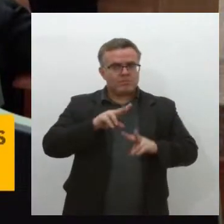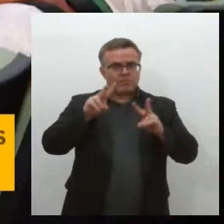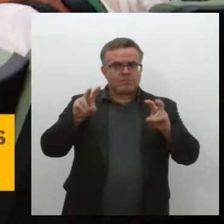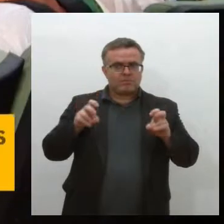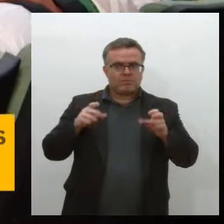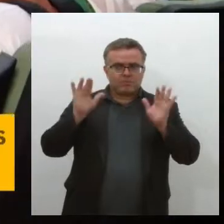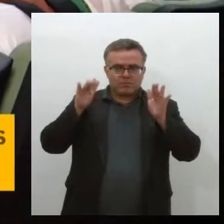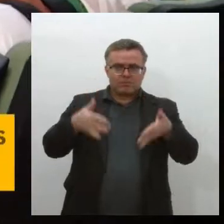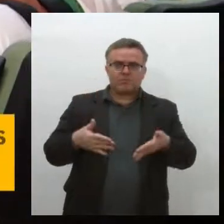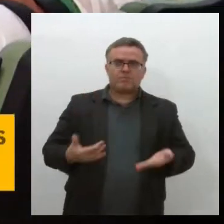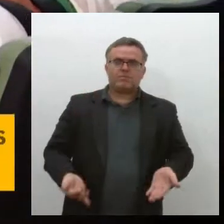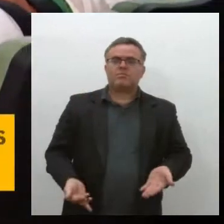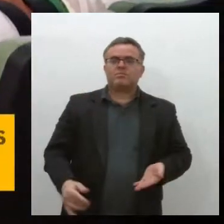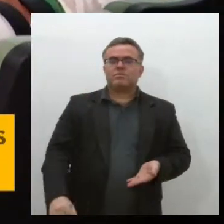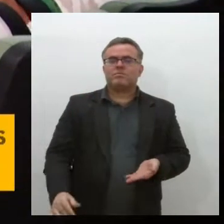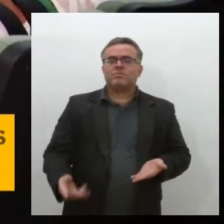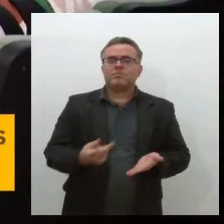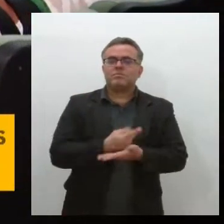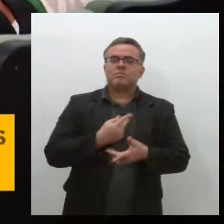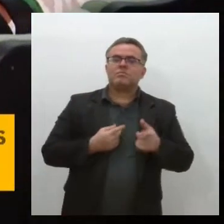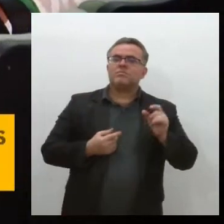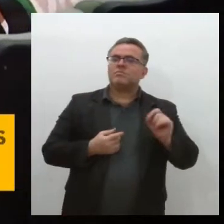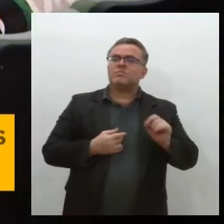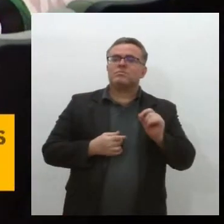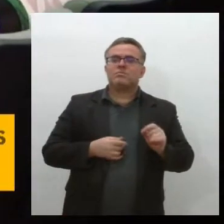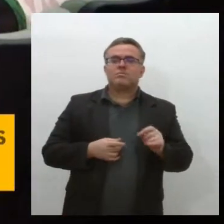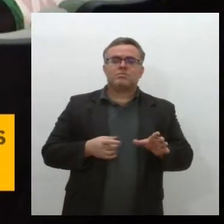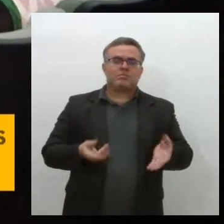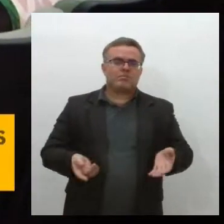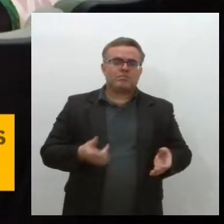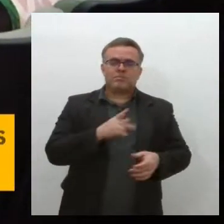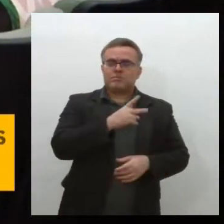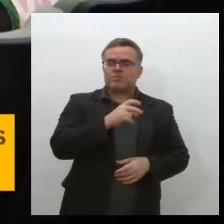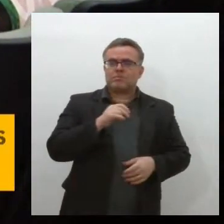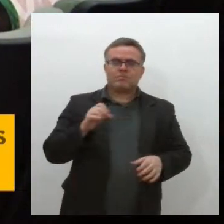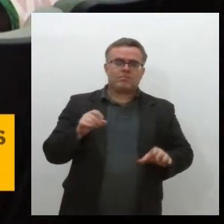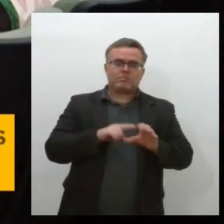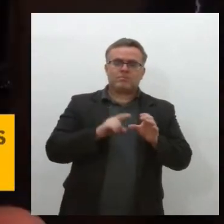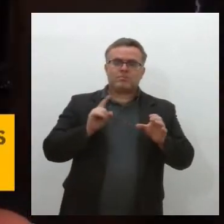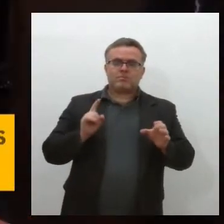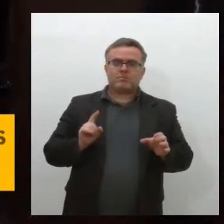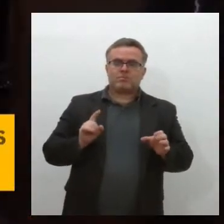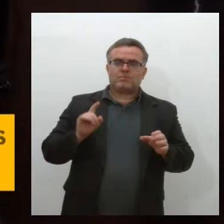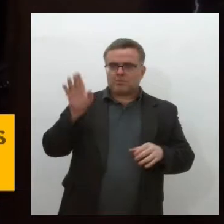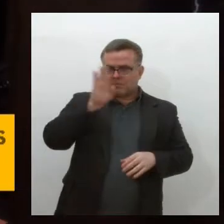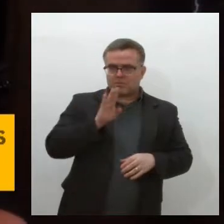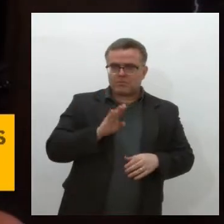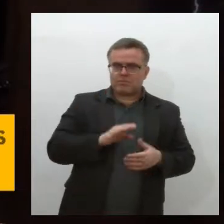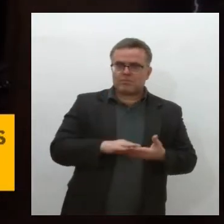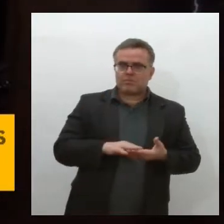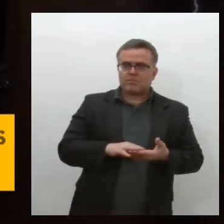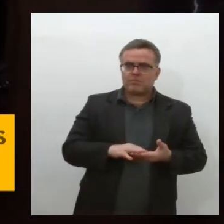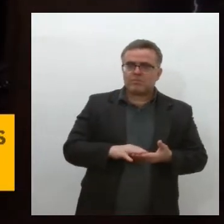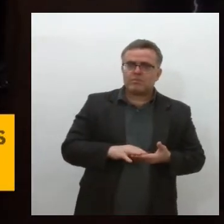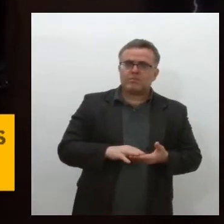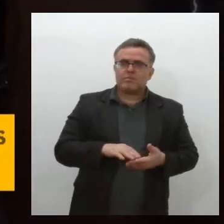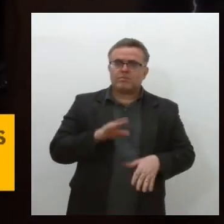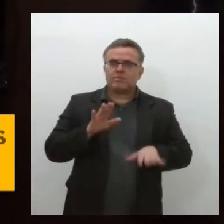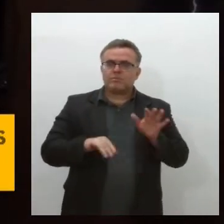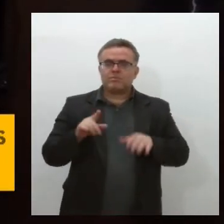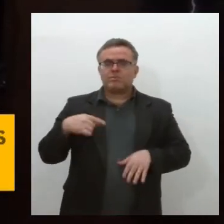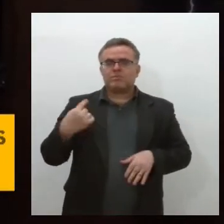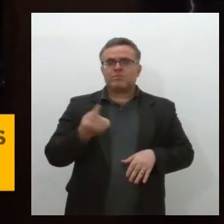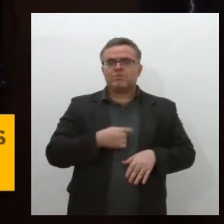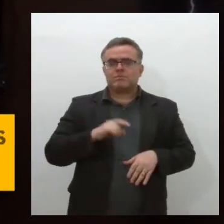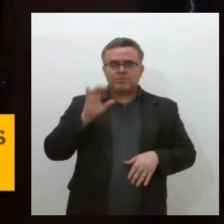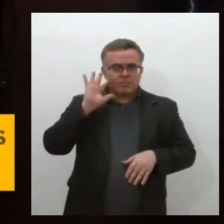específicos. Neste caso, o tema foram os 200 anos da independência do Brasil. Tem coisa que a gente acha que é